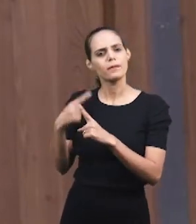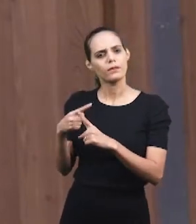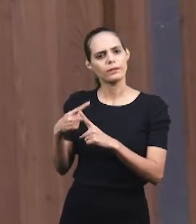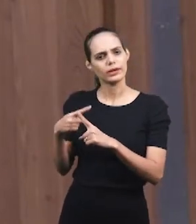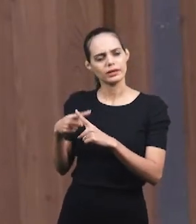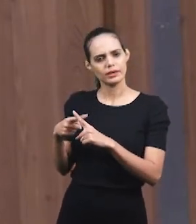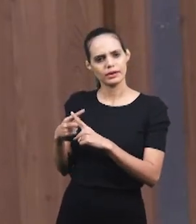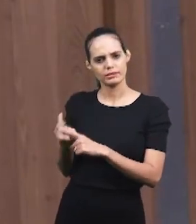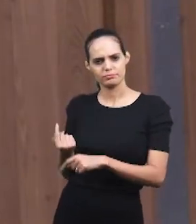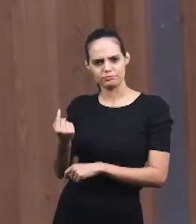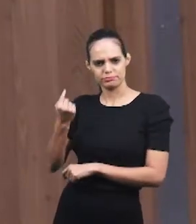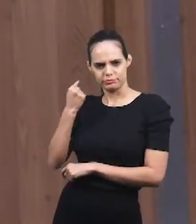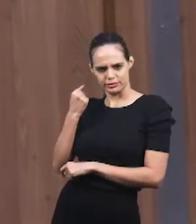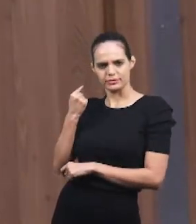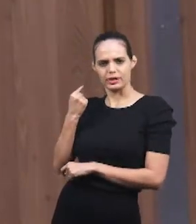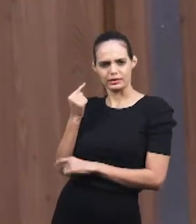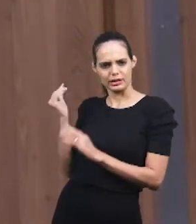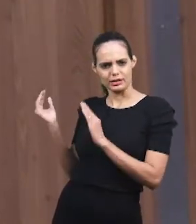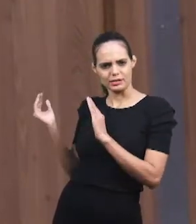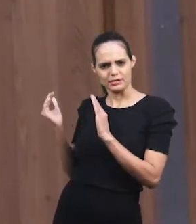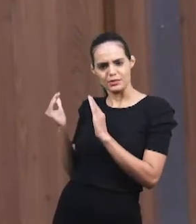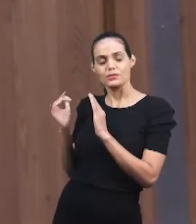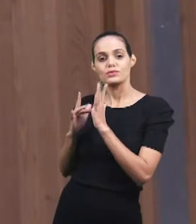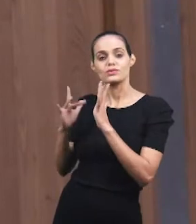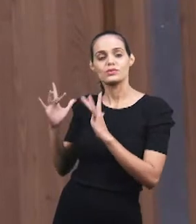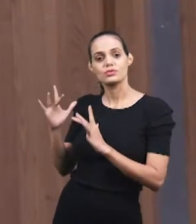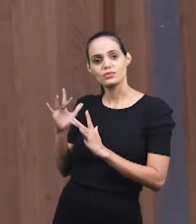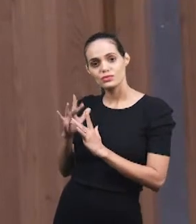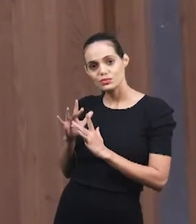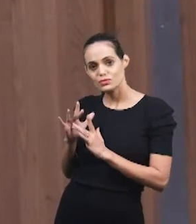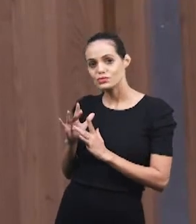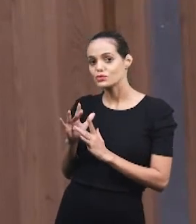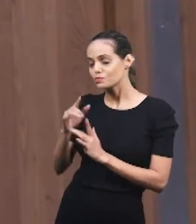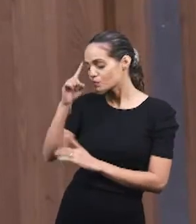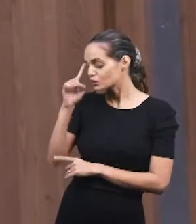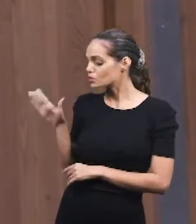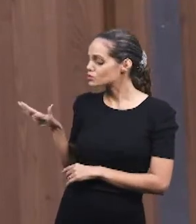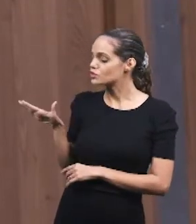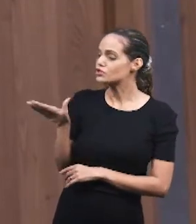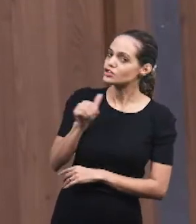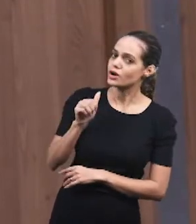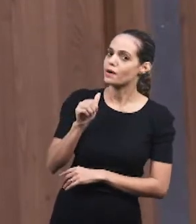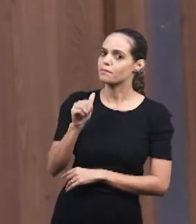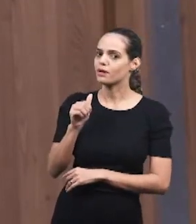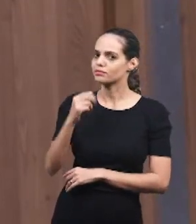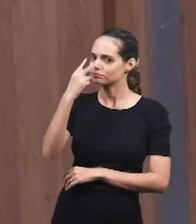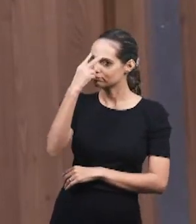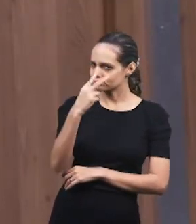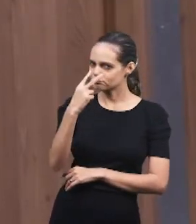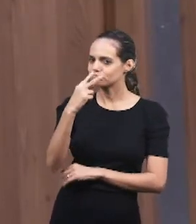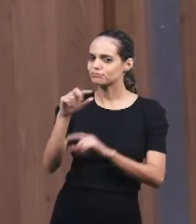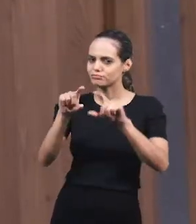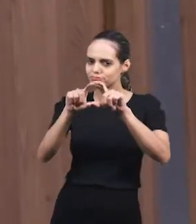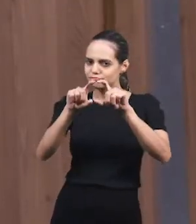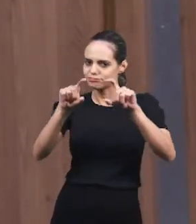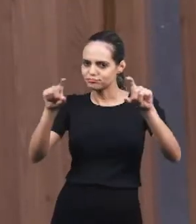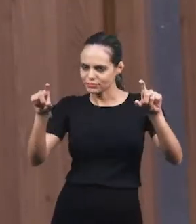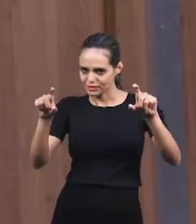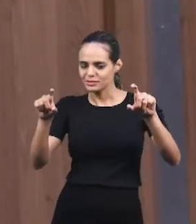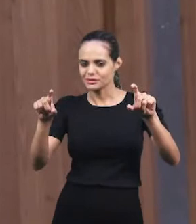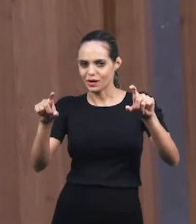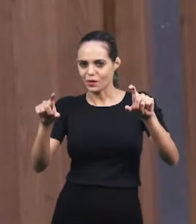aquele momento ali, o Senhor Jesus mandou chamá-lo. E tem mais, essa expressão, segundo o irmão